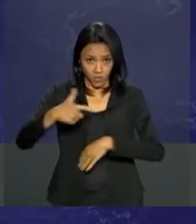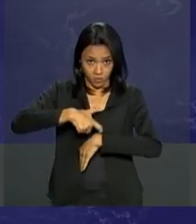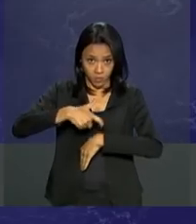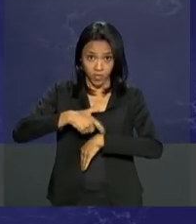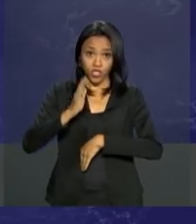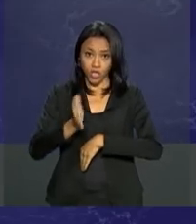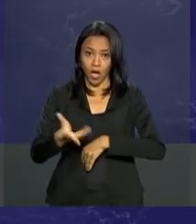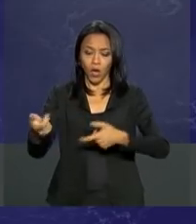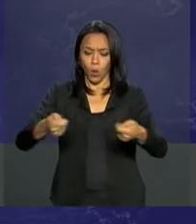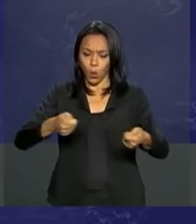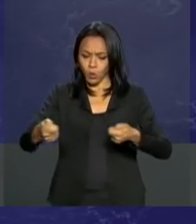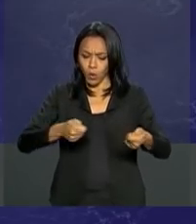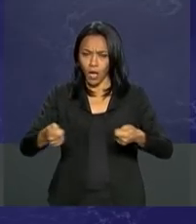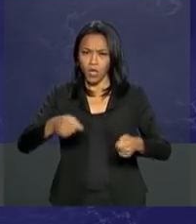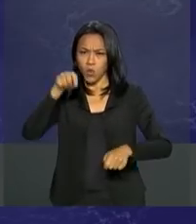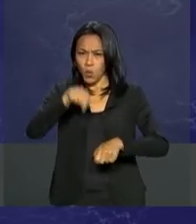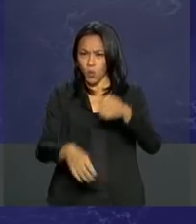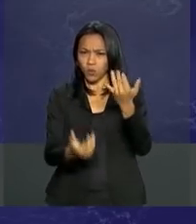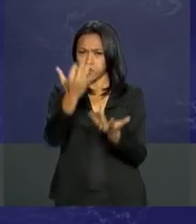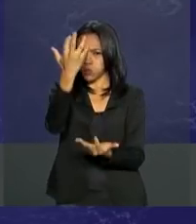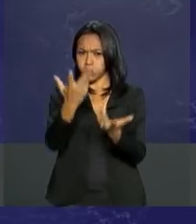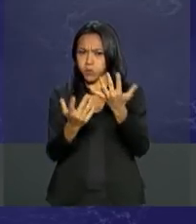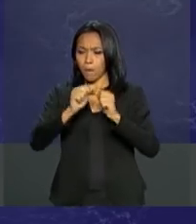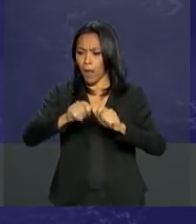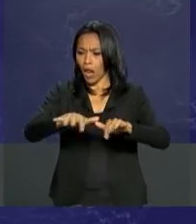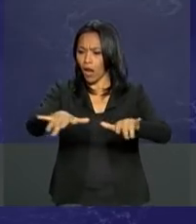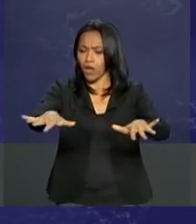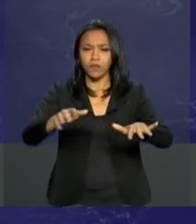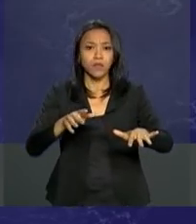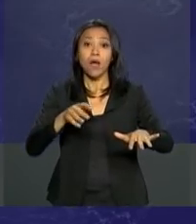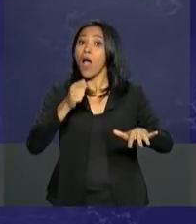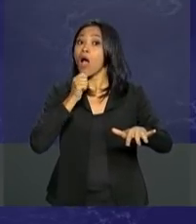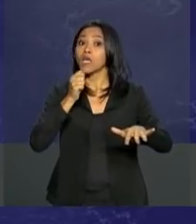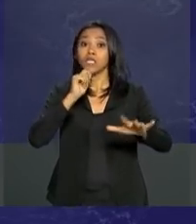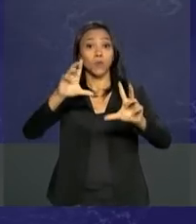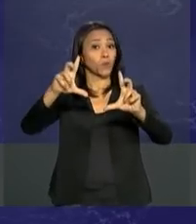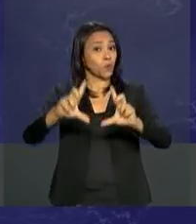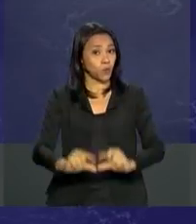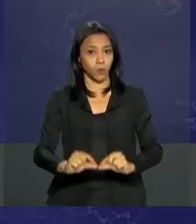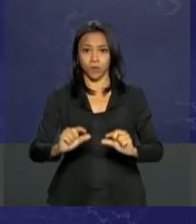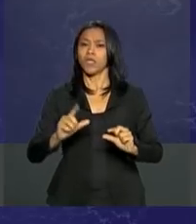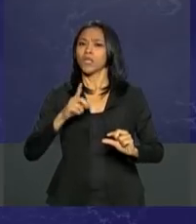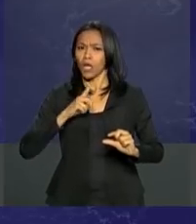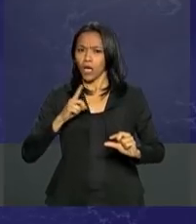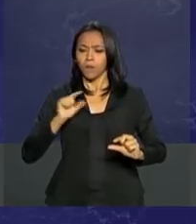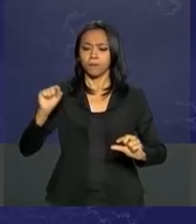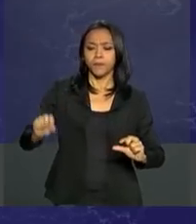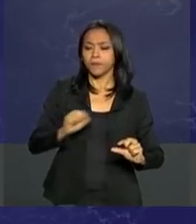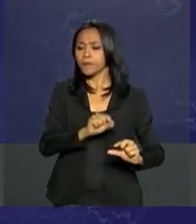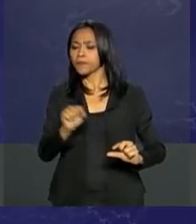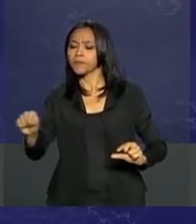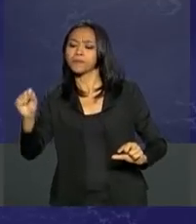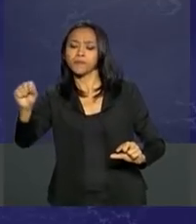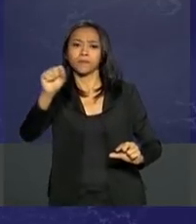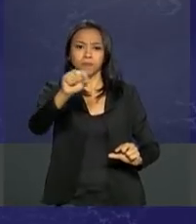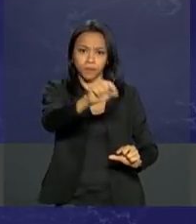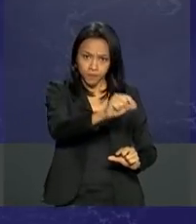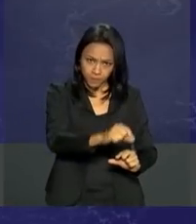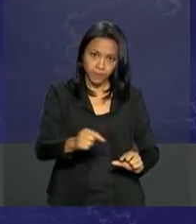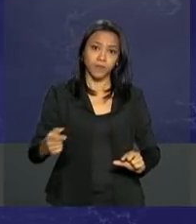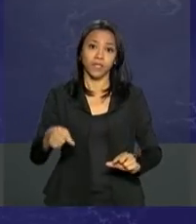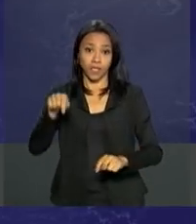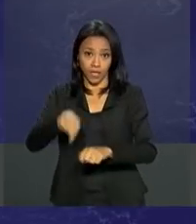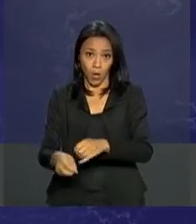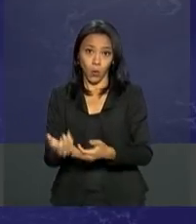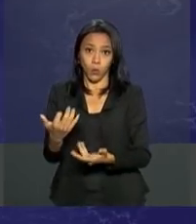e ele não está avançando mas ele ainda não está extinto existem muita quantidade de matéria orgânica na bola nesse fogo